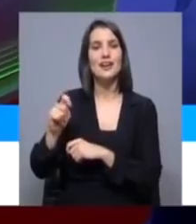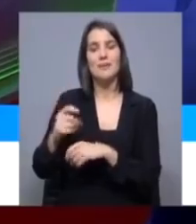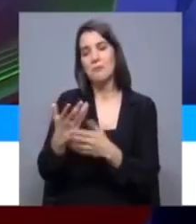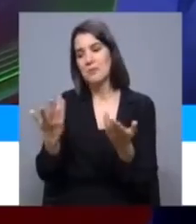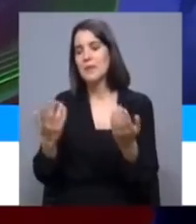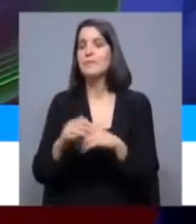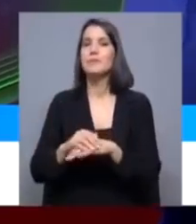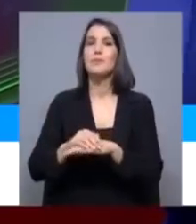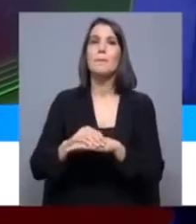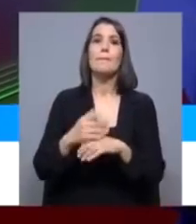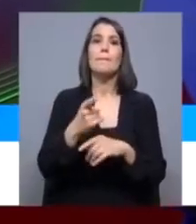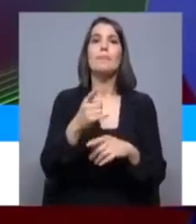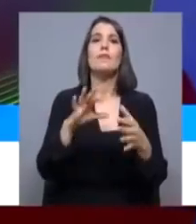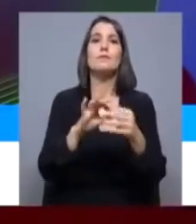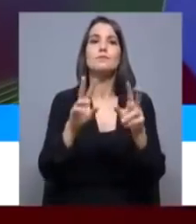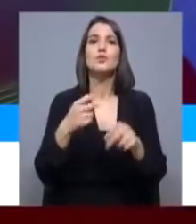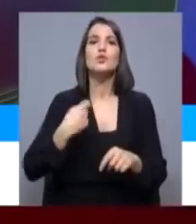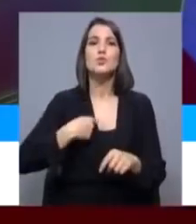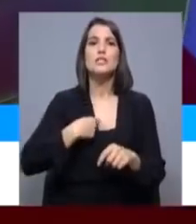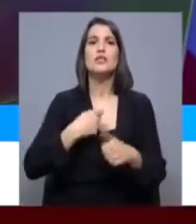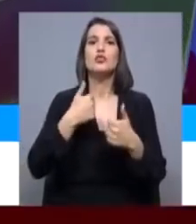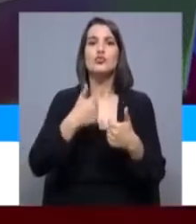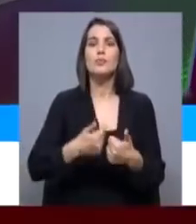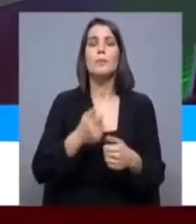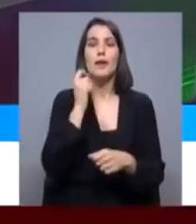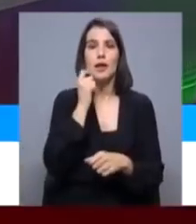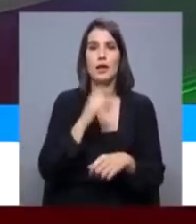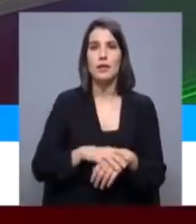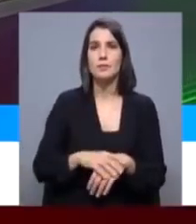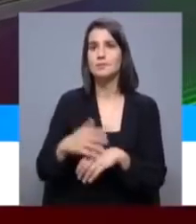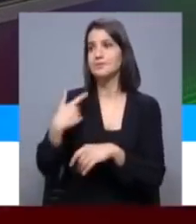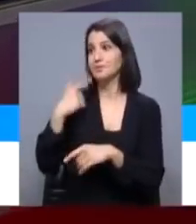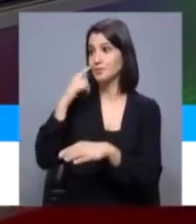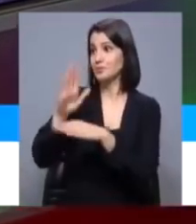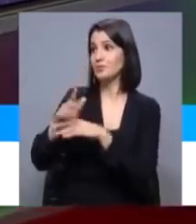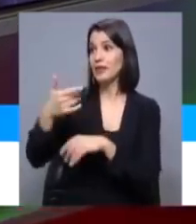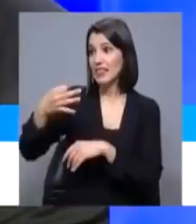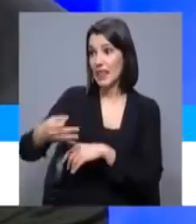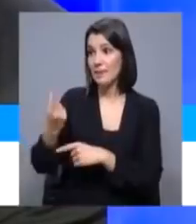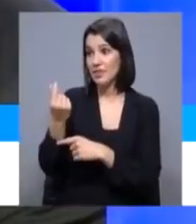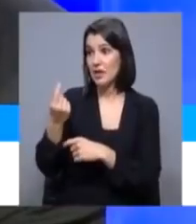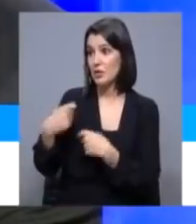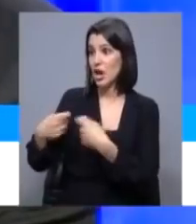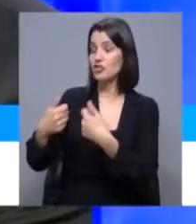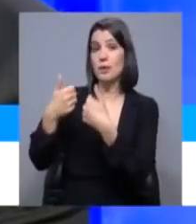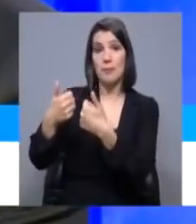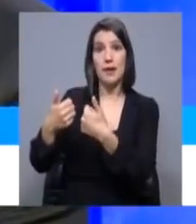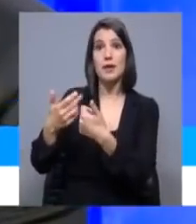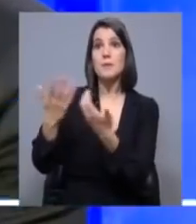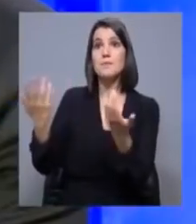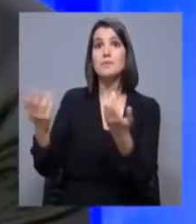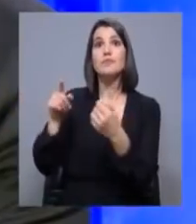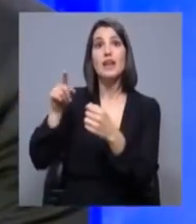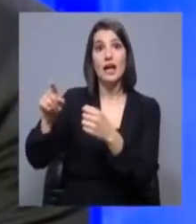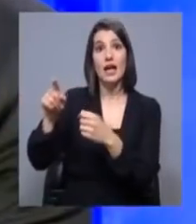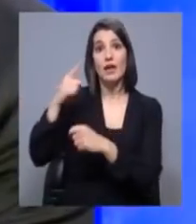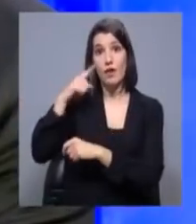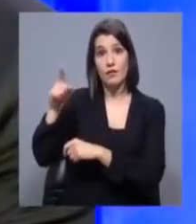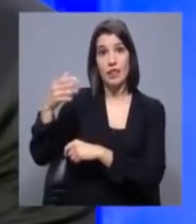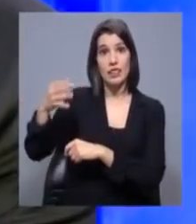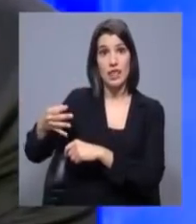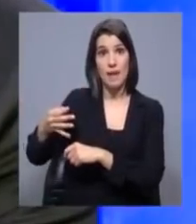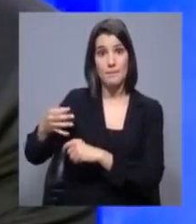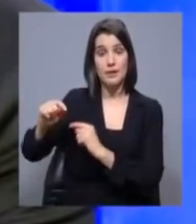não tenho tenho uma missão para o aventura que acha que está apregada aqui também puxando aqui é